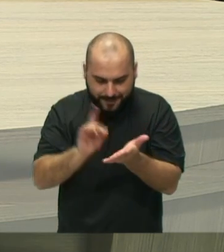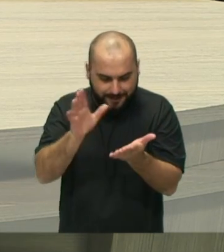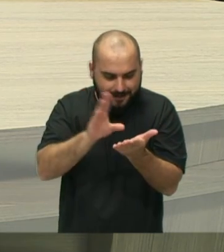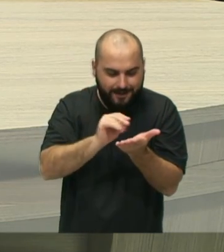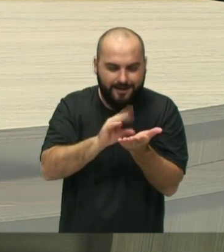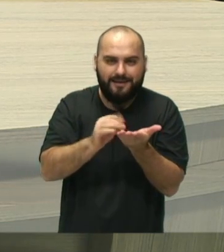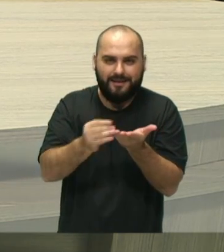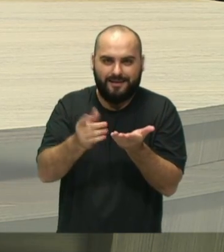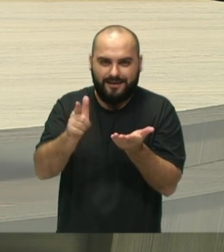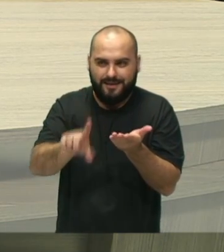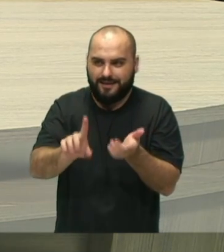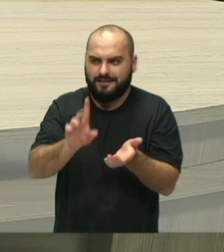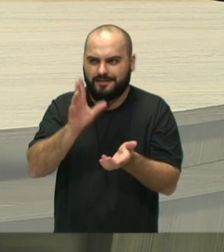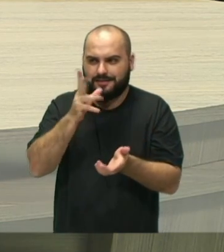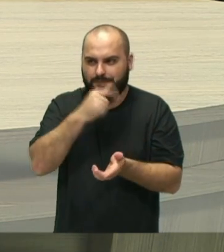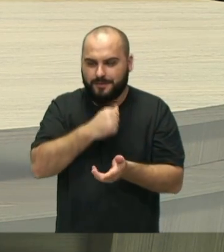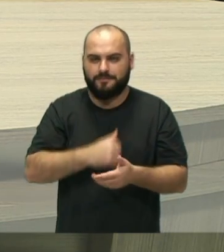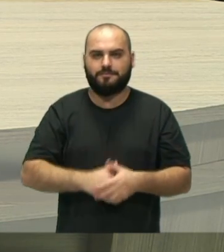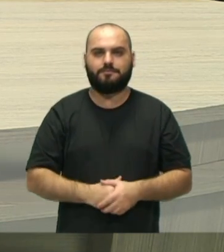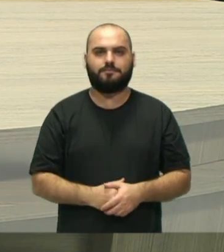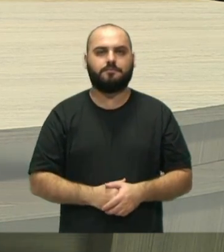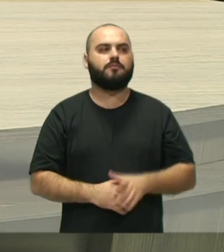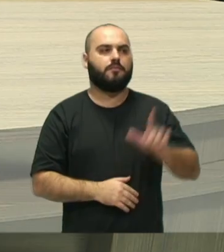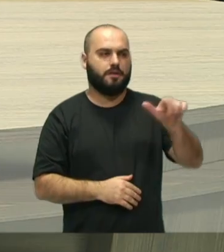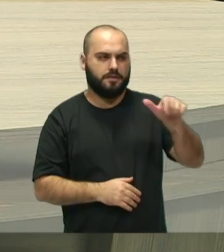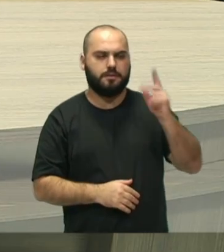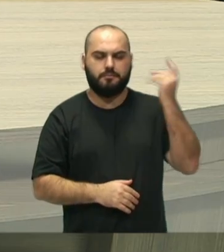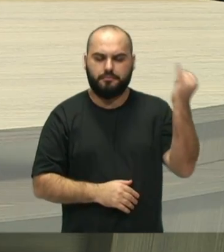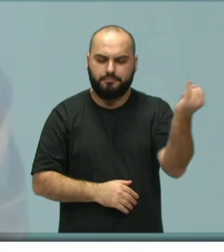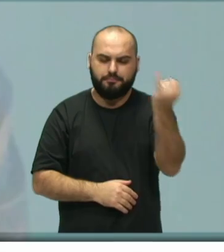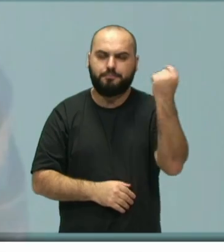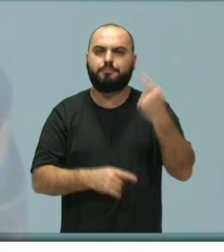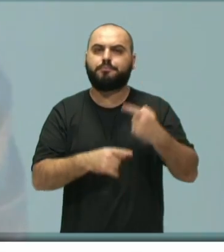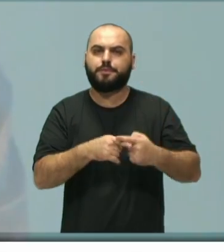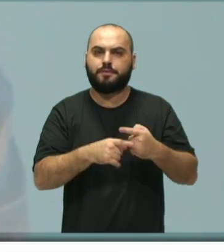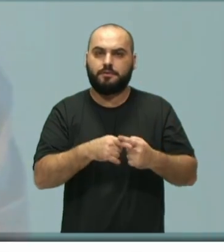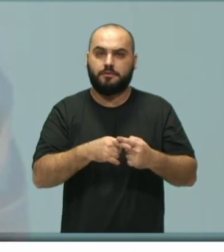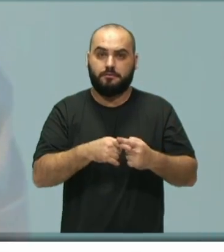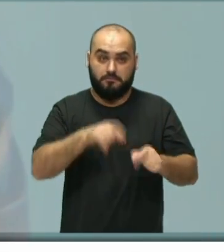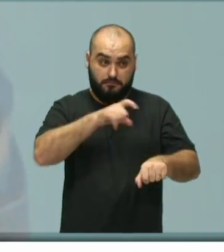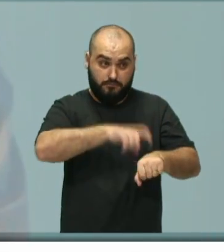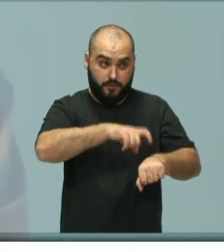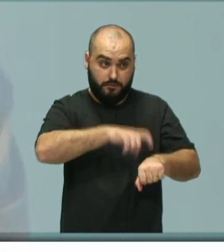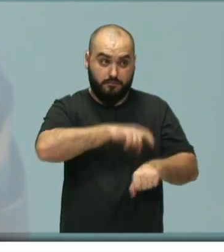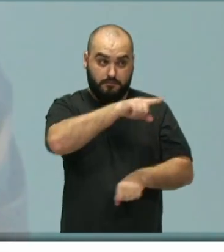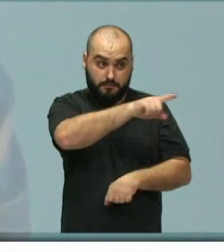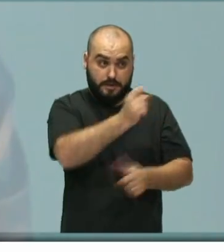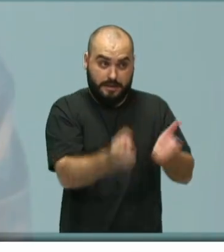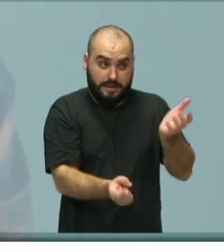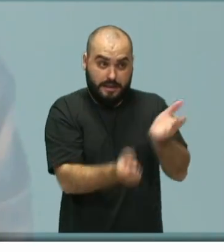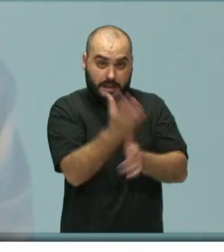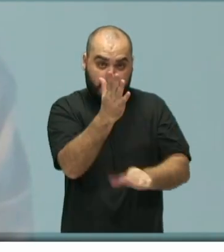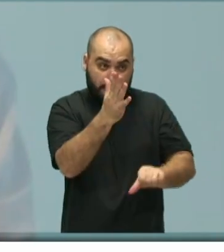projeto materializado. Mas é muito importante, porque a partir do momento em que você lança o seu primeiro livro,